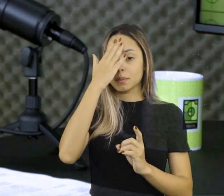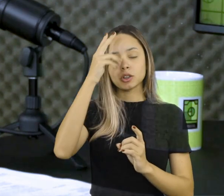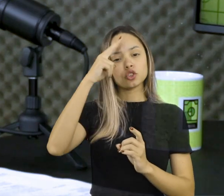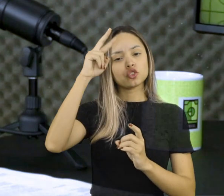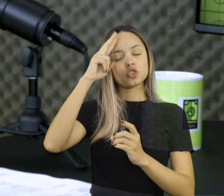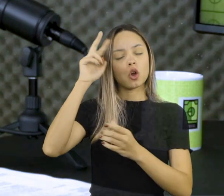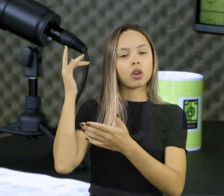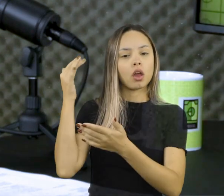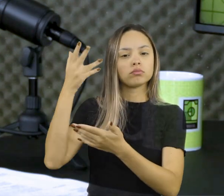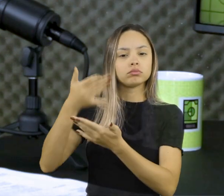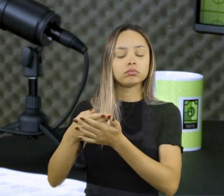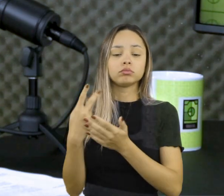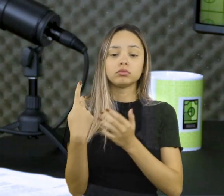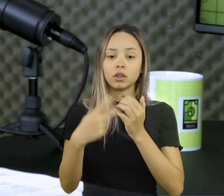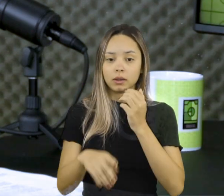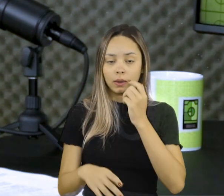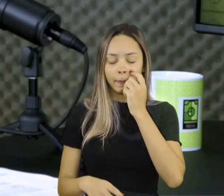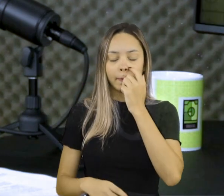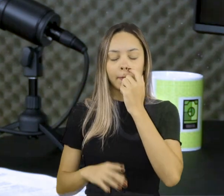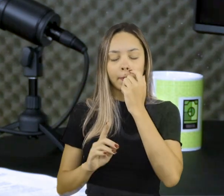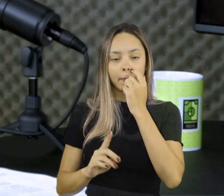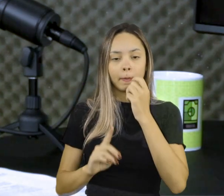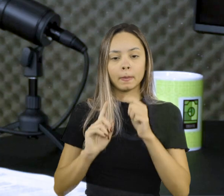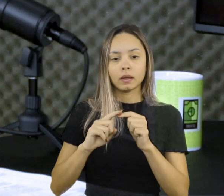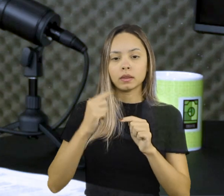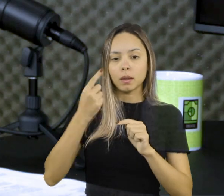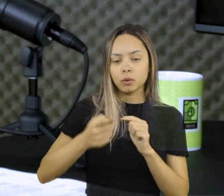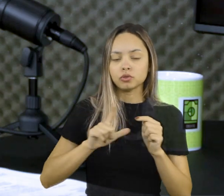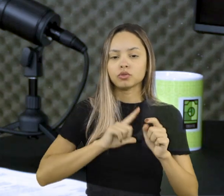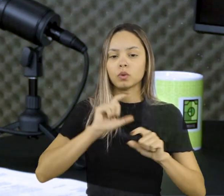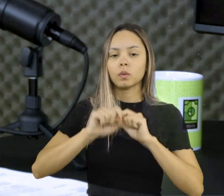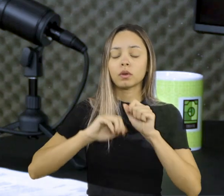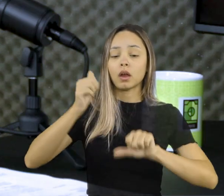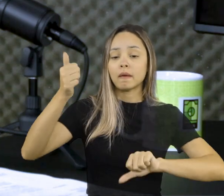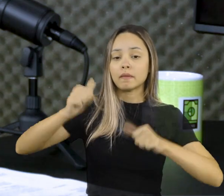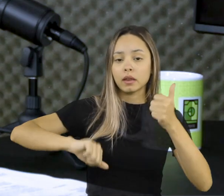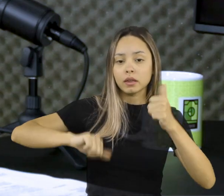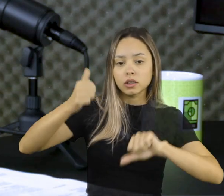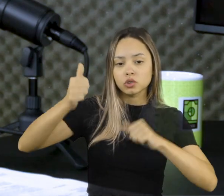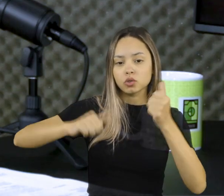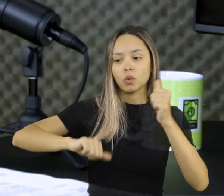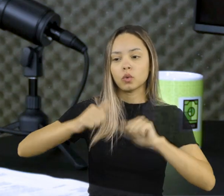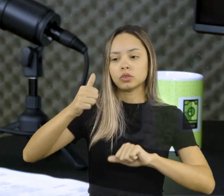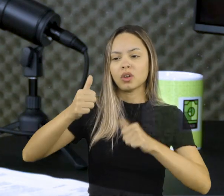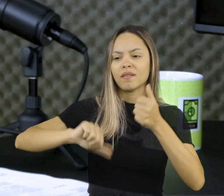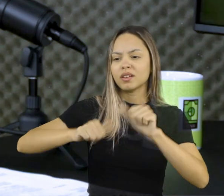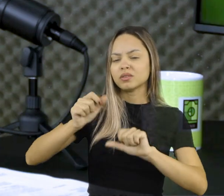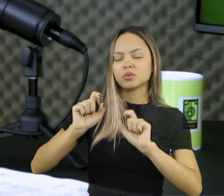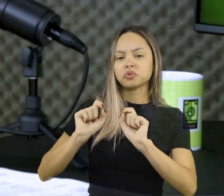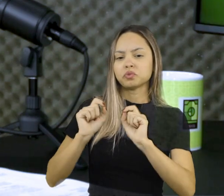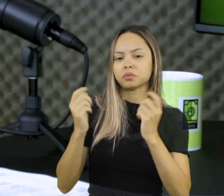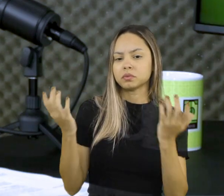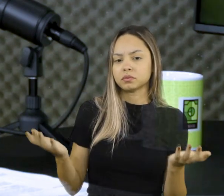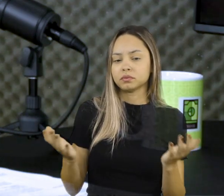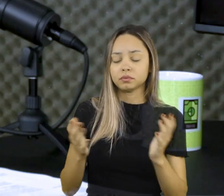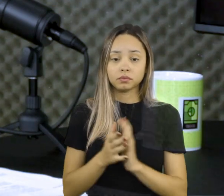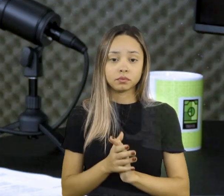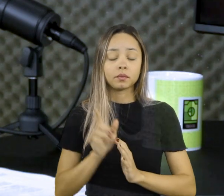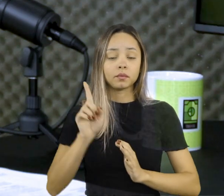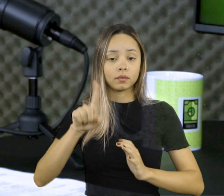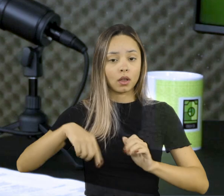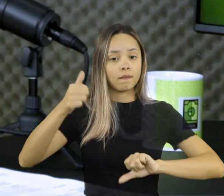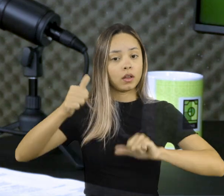dele. Depois, Hugo, vai ter lá avaliações. Que avaliações são essas? Avaliação na